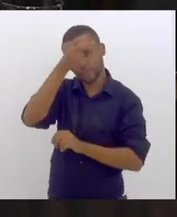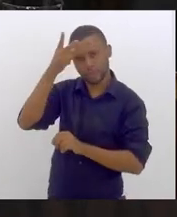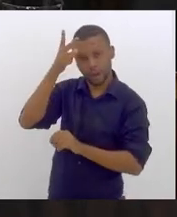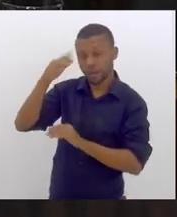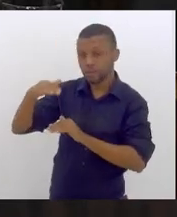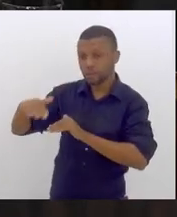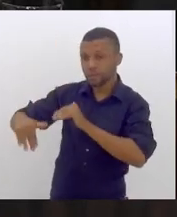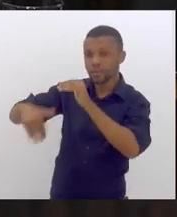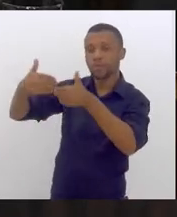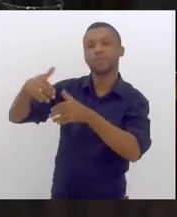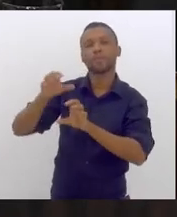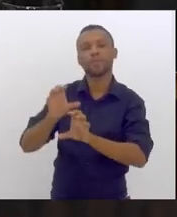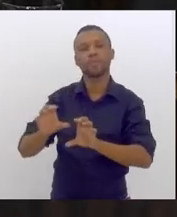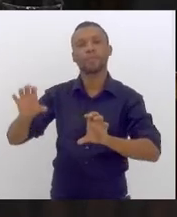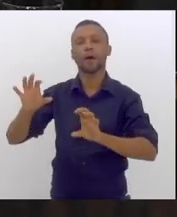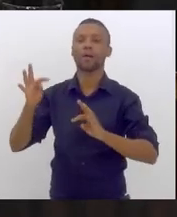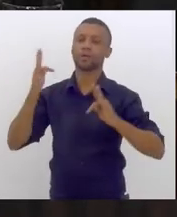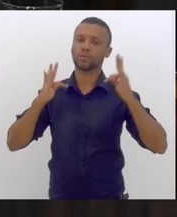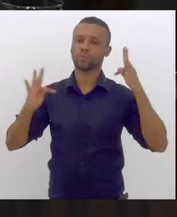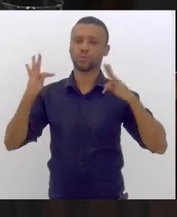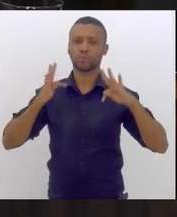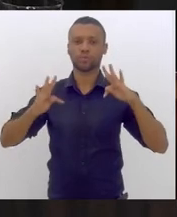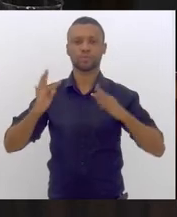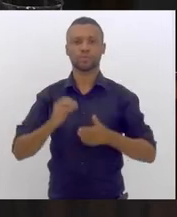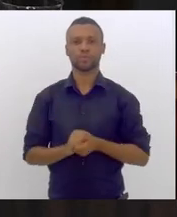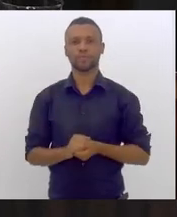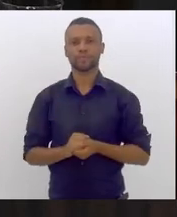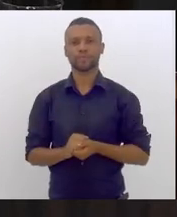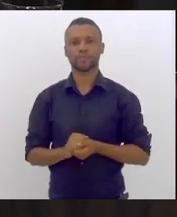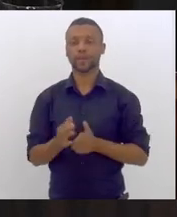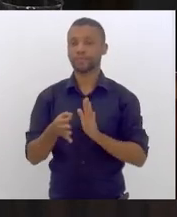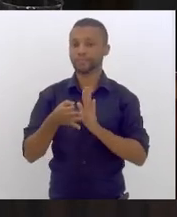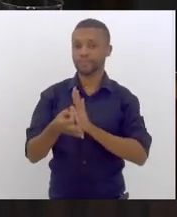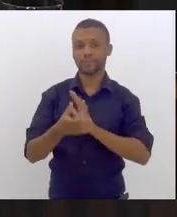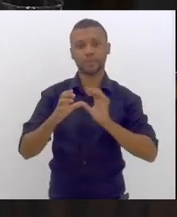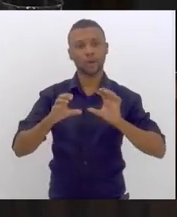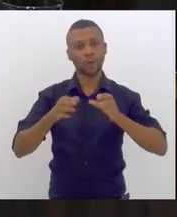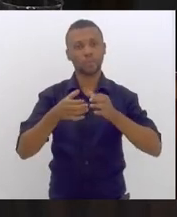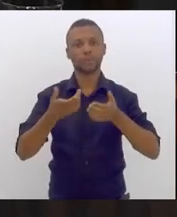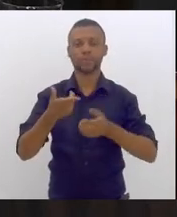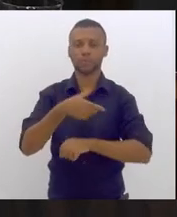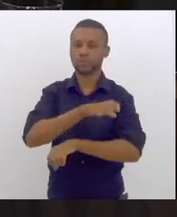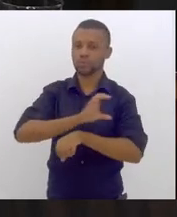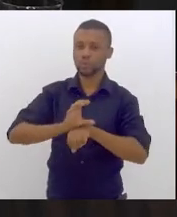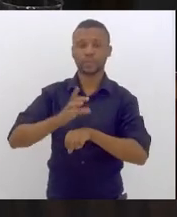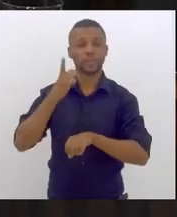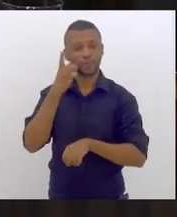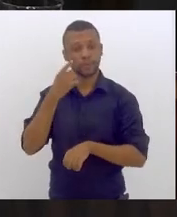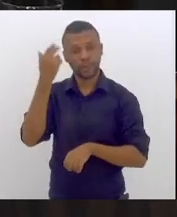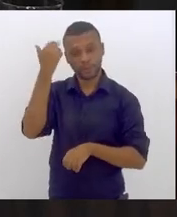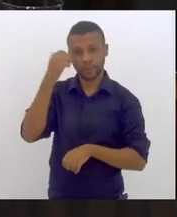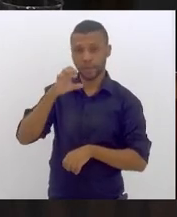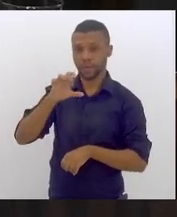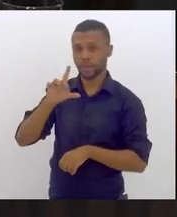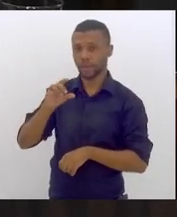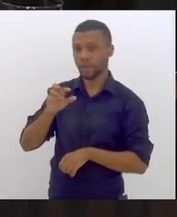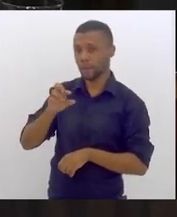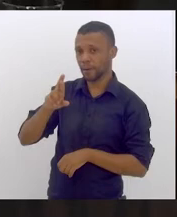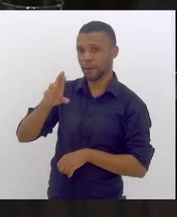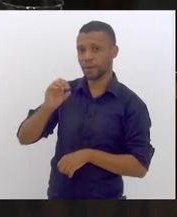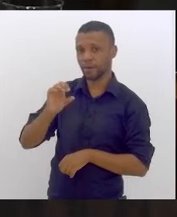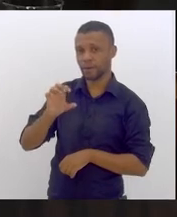Desenvolvimento Regional e Turismo. Para emitir parecer pela Comissão de Cultura, deputado Eliomar Coelho.